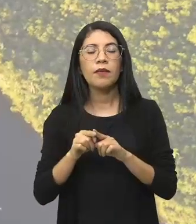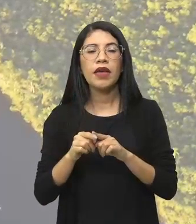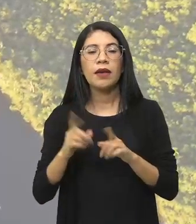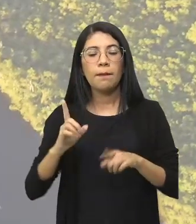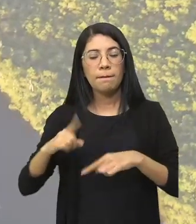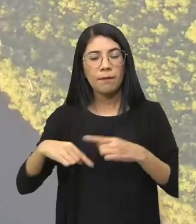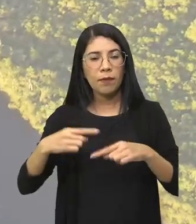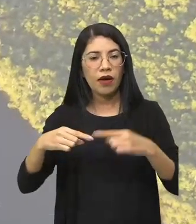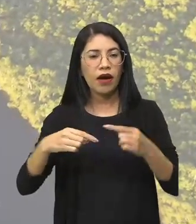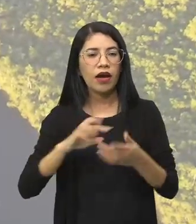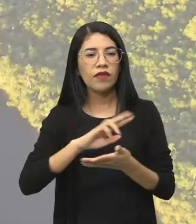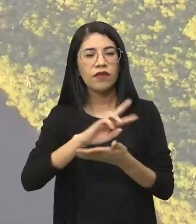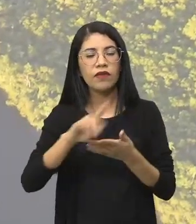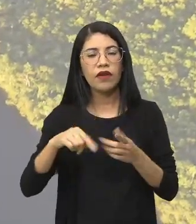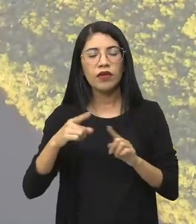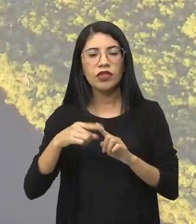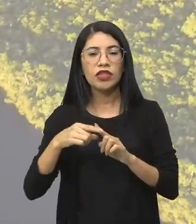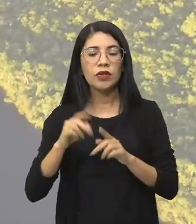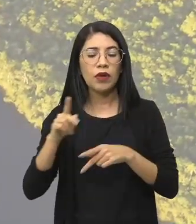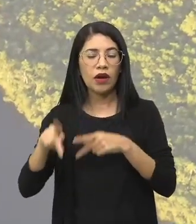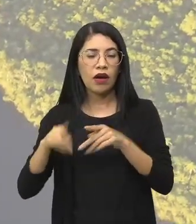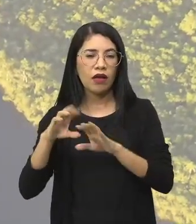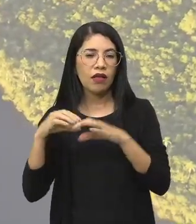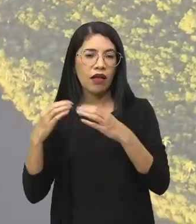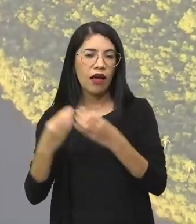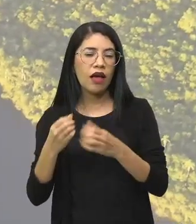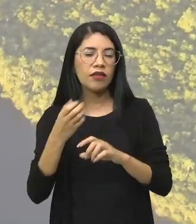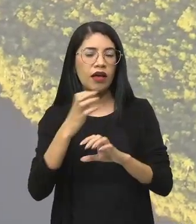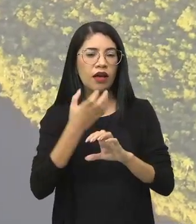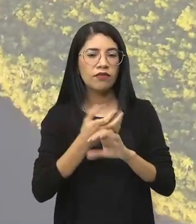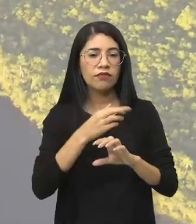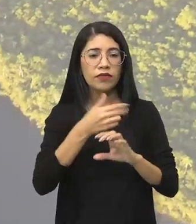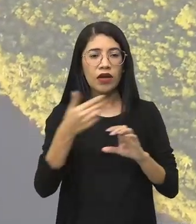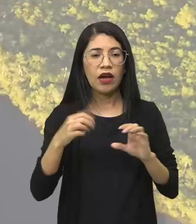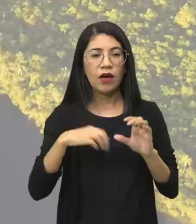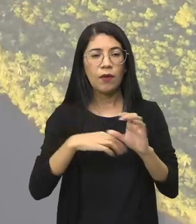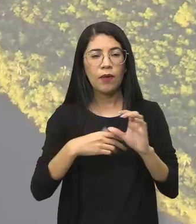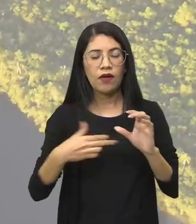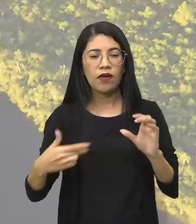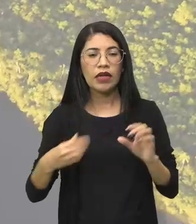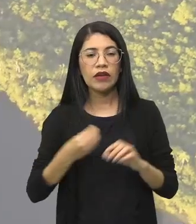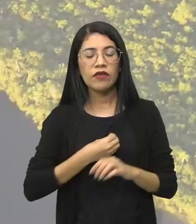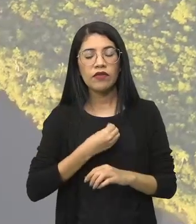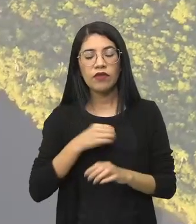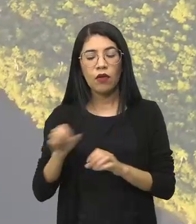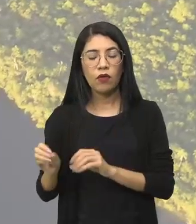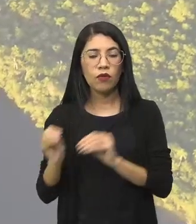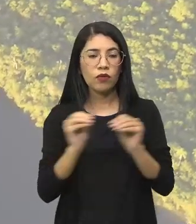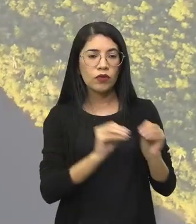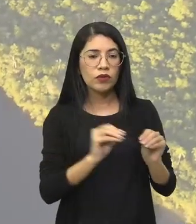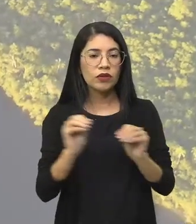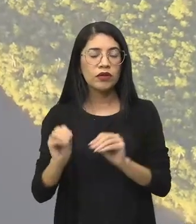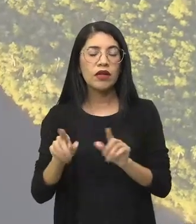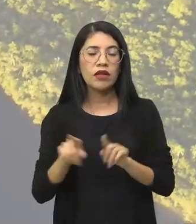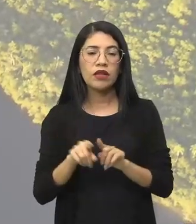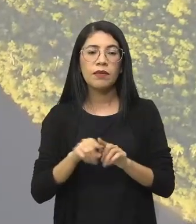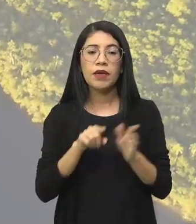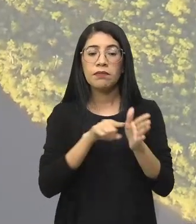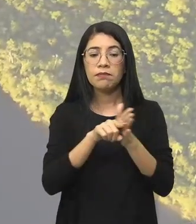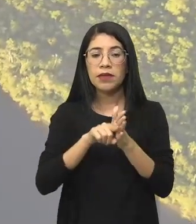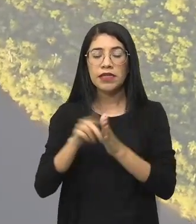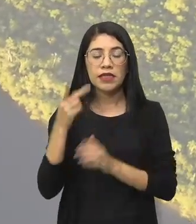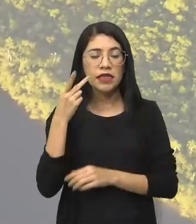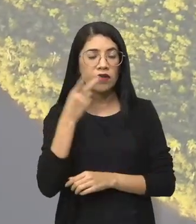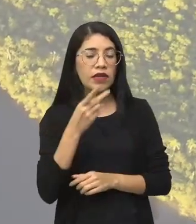espécies ou comunidades da flora local e da fauna residente ou migratória. A visitação pública e a pesquisa científica